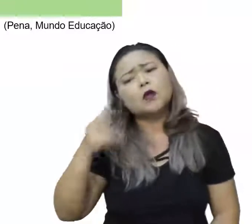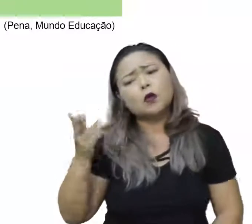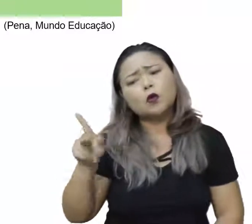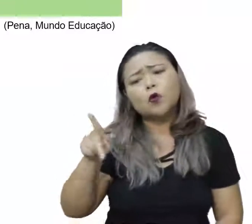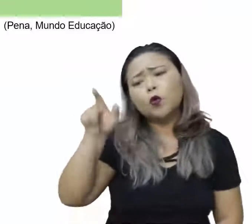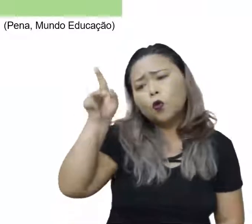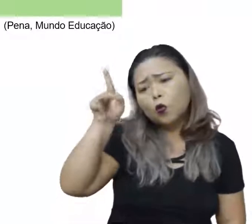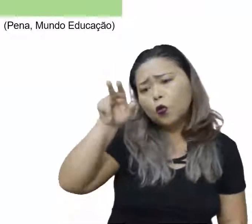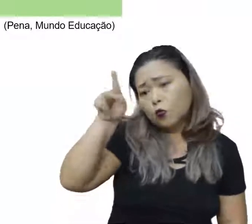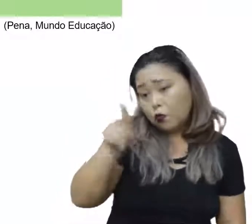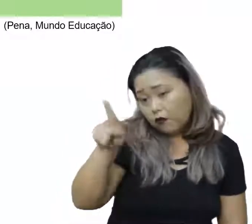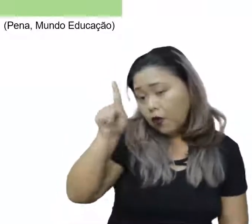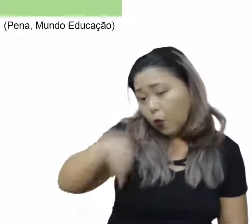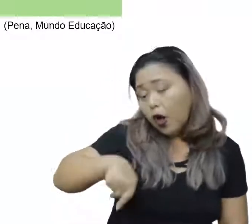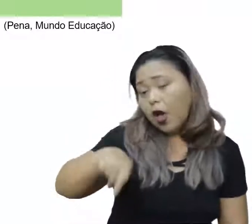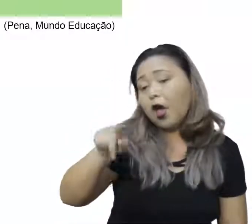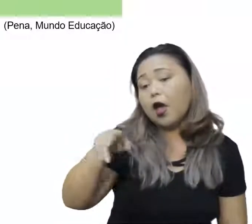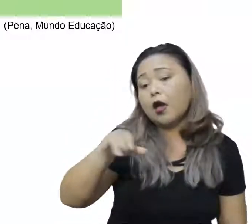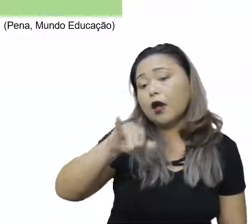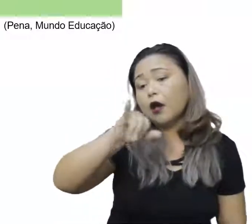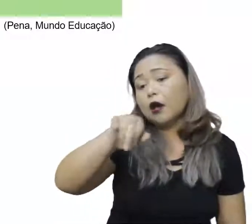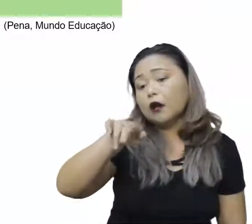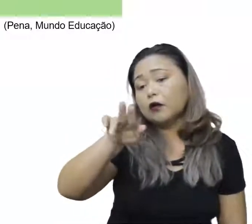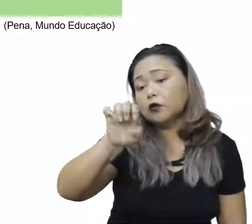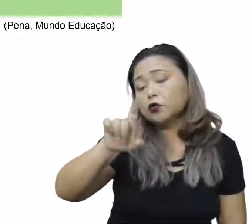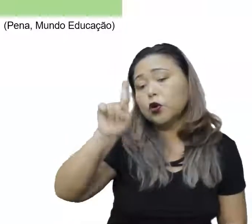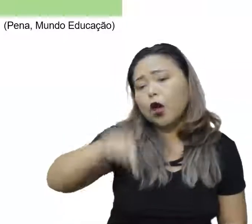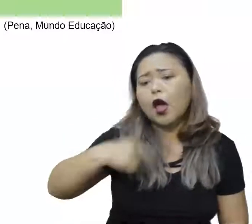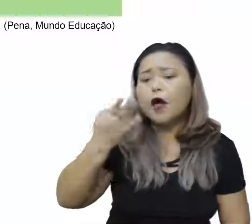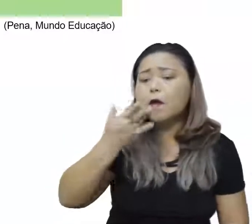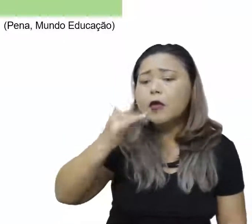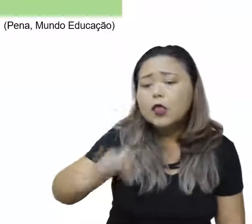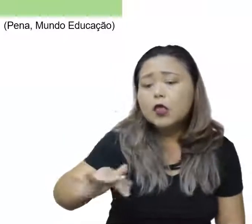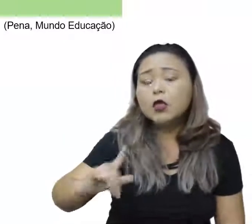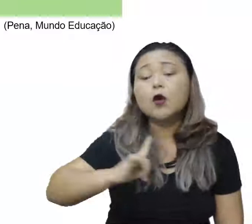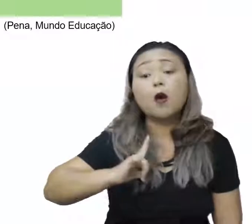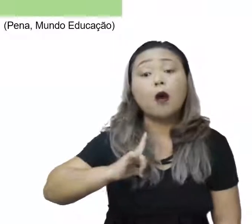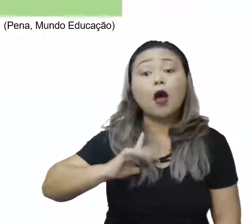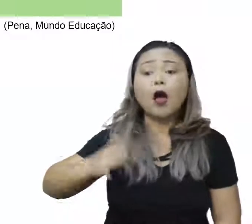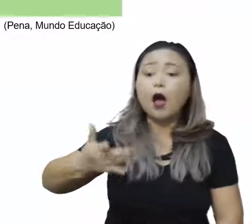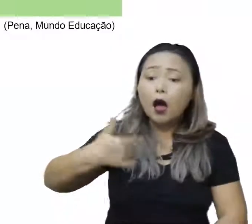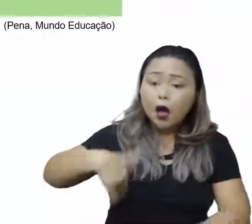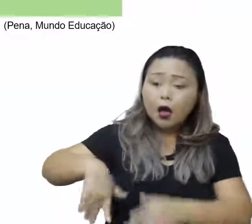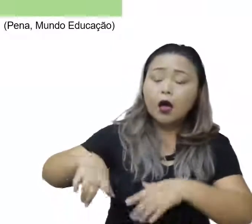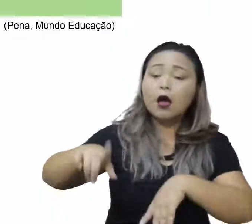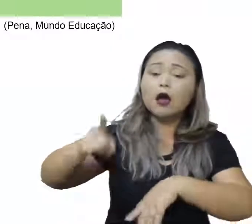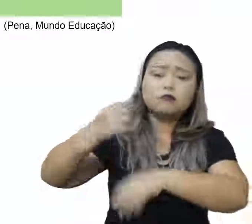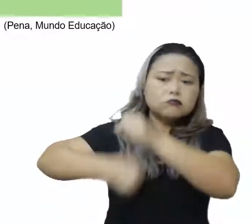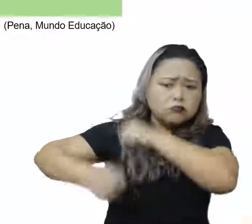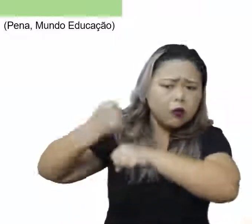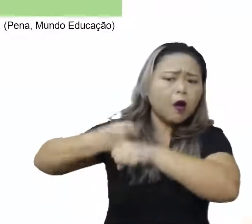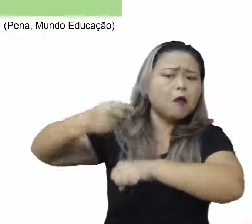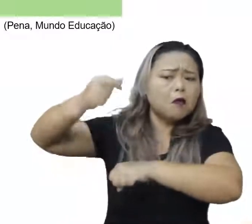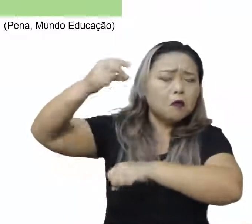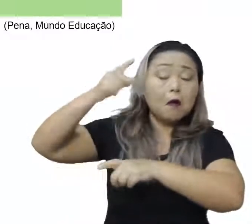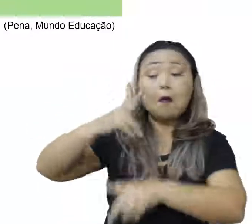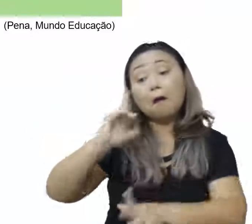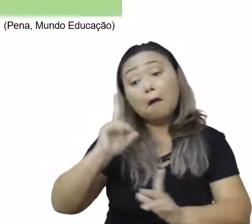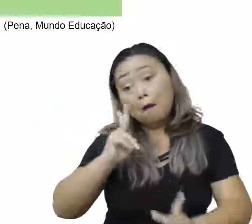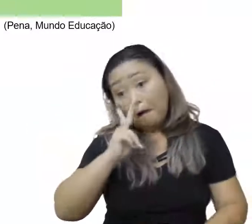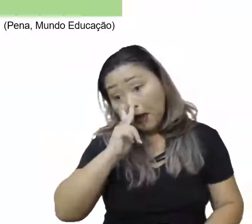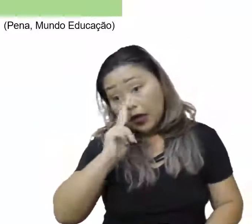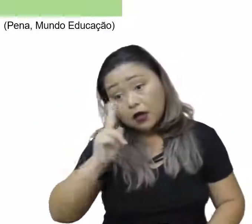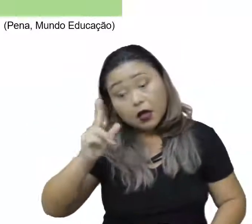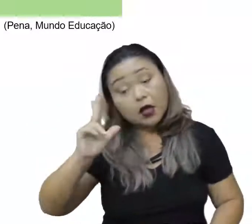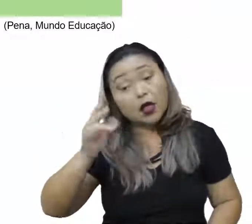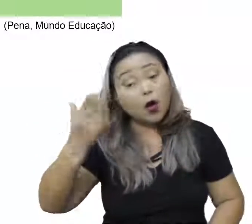menino, mas vem aí de longa data. Embora pareça ser muito tempo, isso é